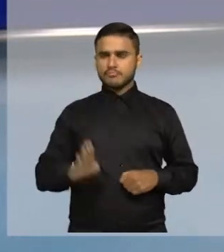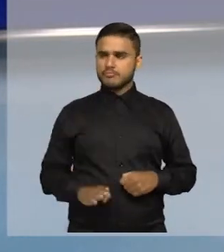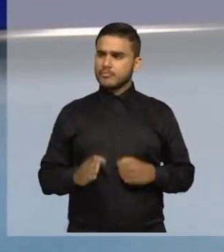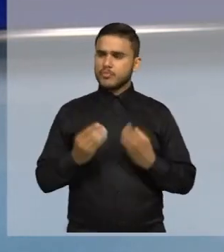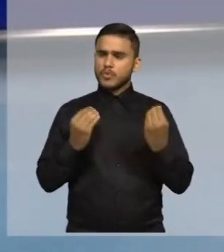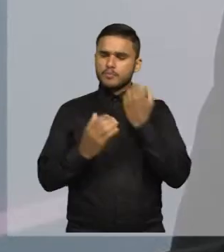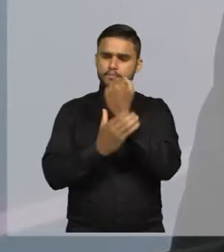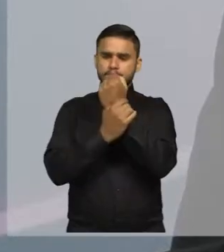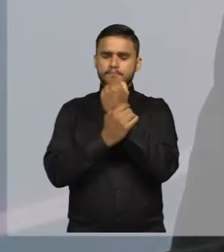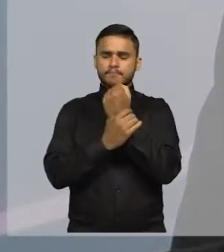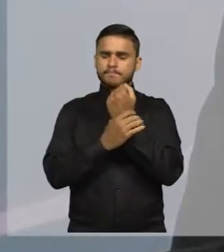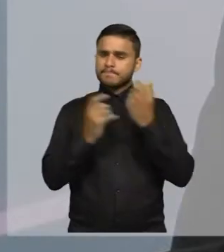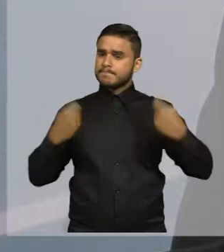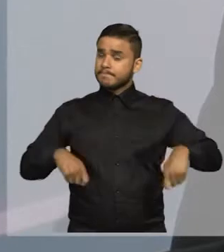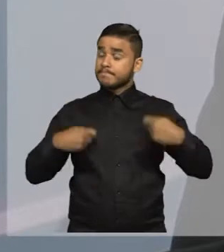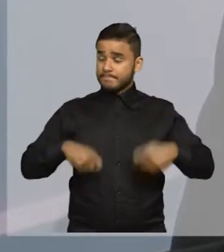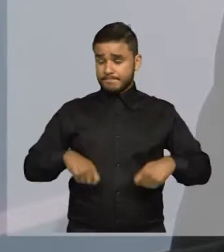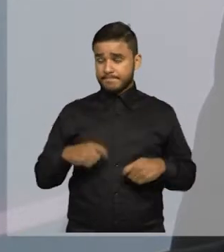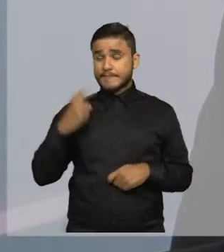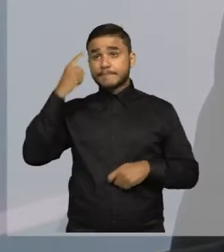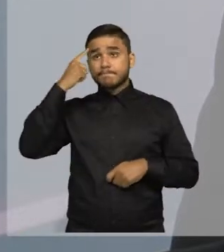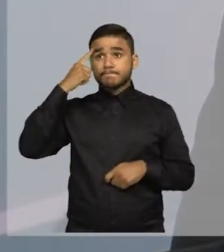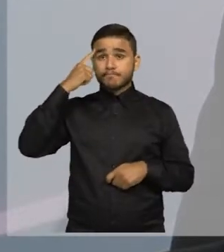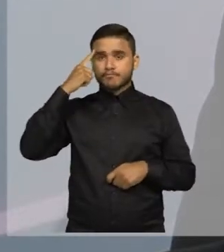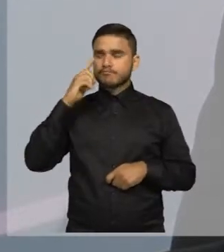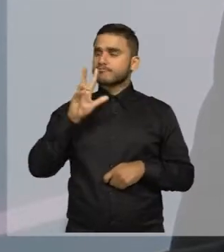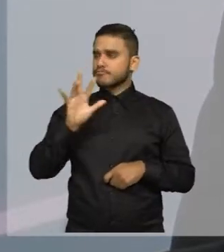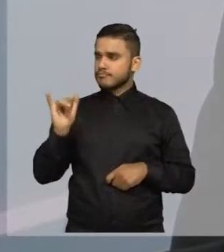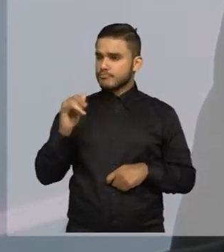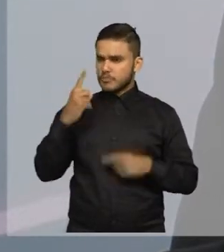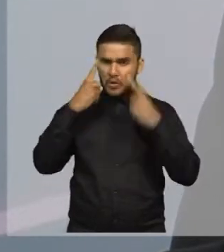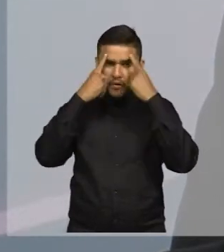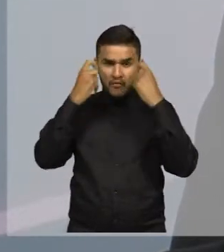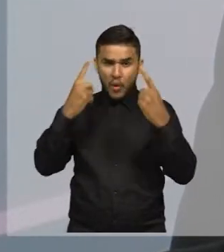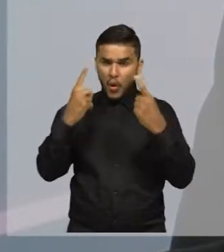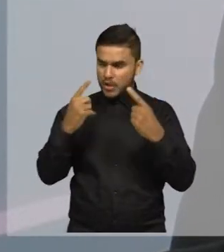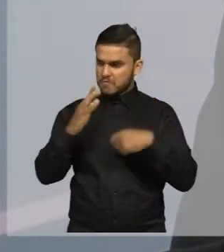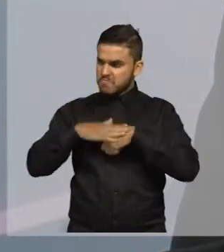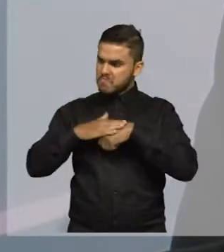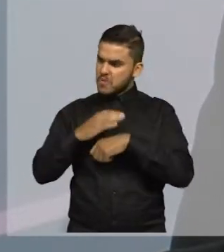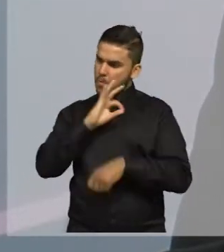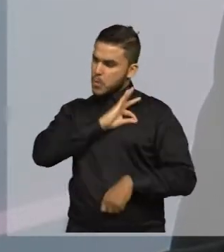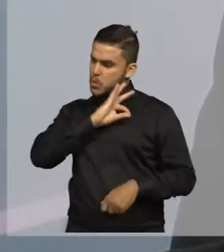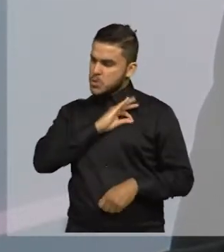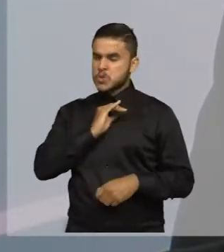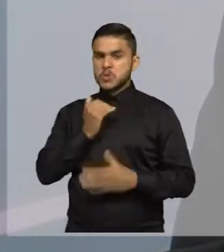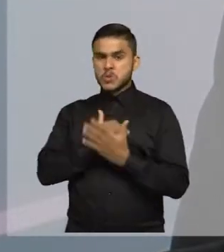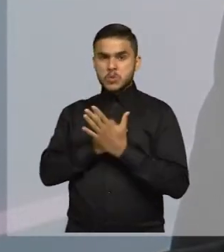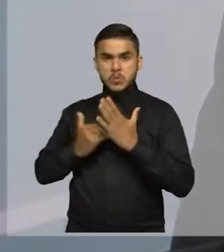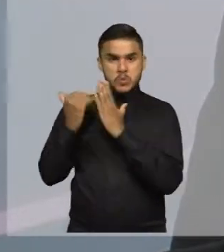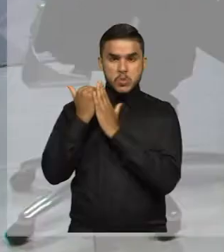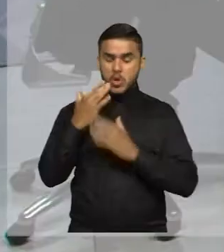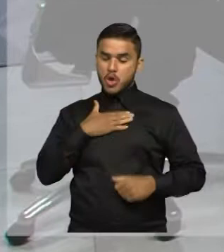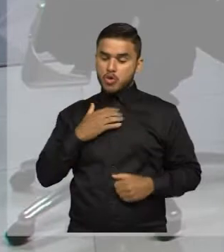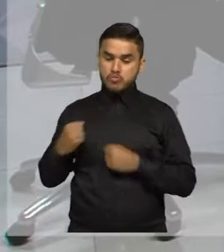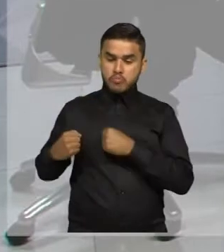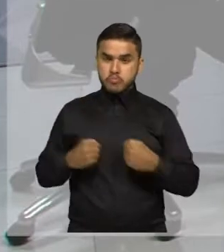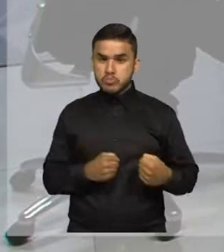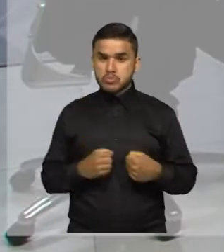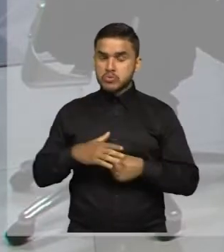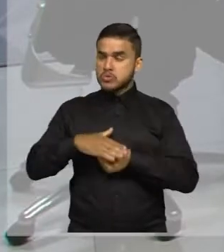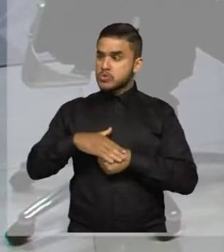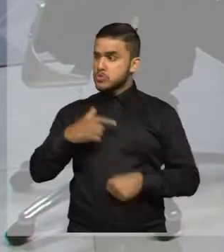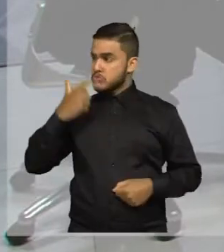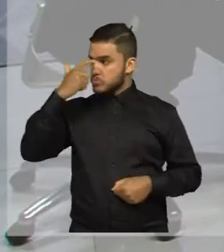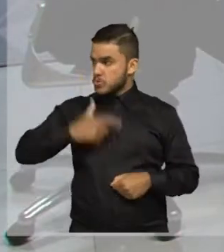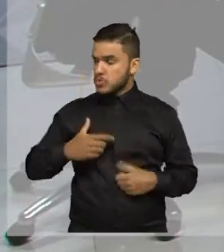com o assinante. Porque você imaginar que você vai combater violência só com mais violência, para mostrar que eu tenho mais poder enquanto Estado do